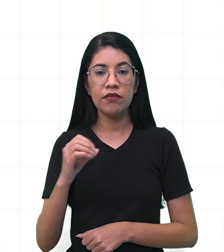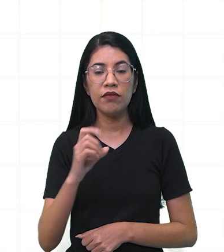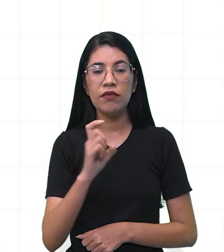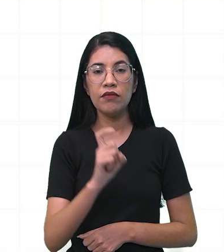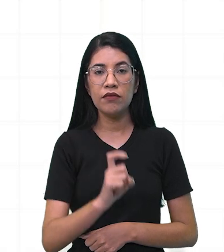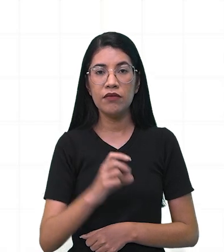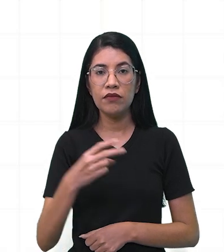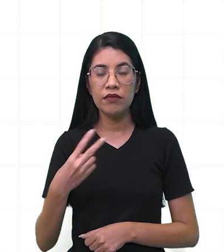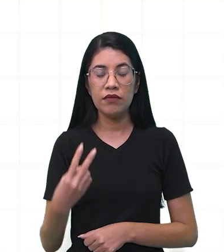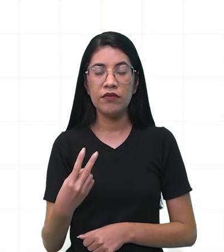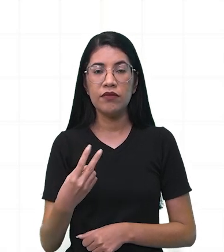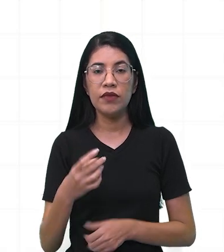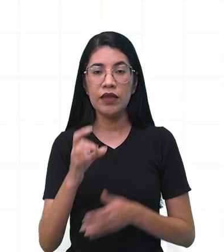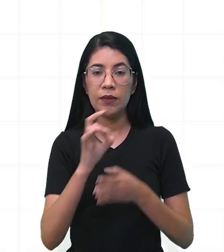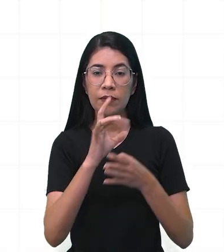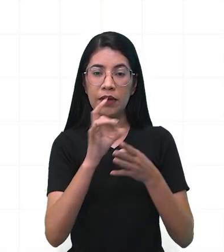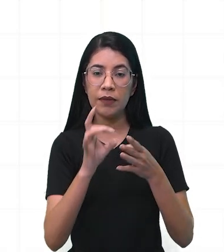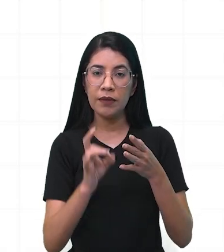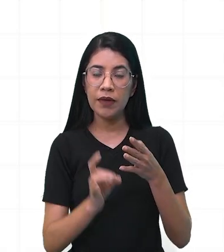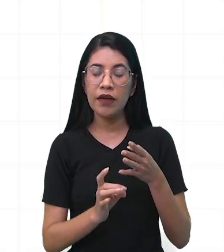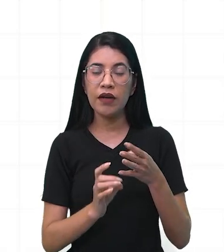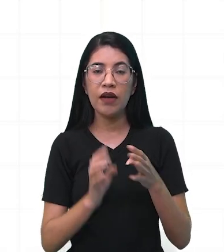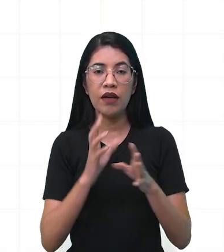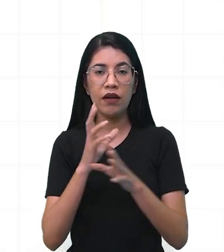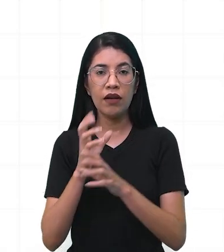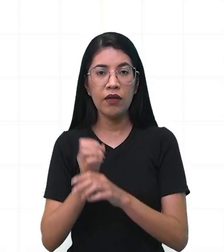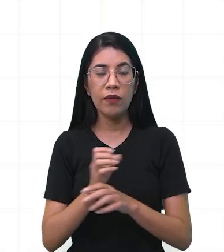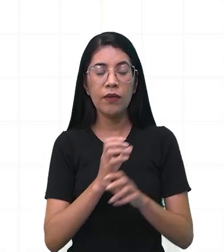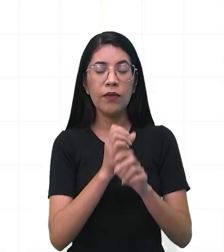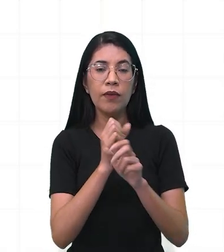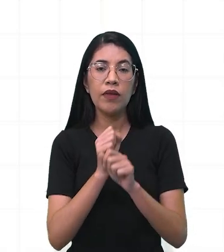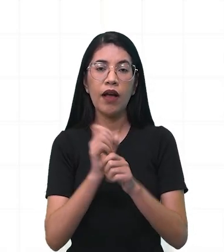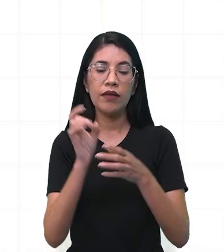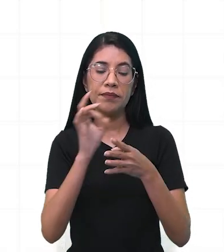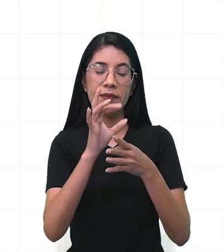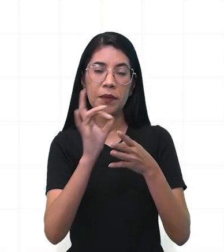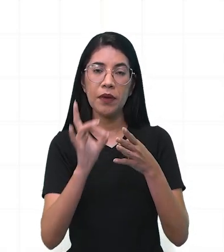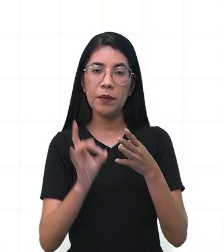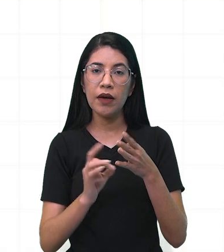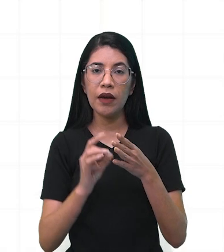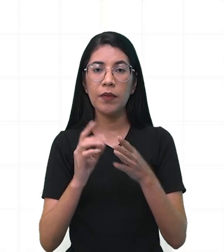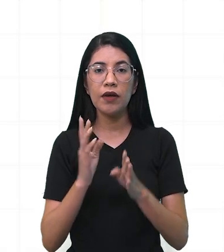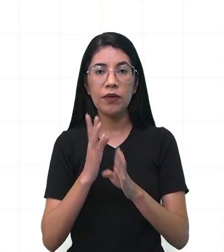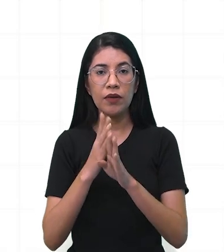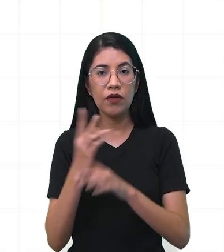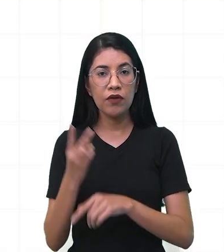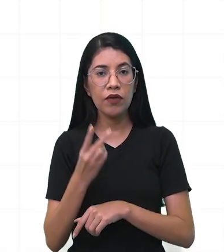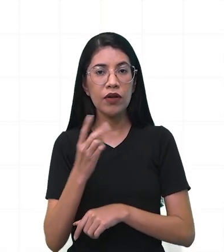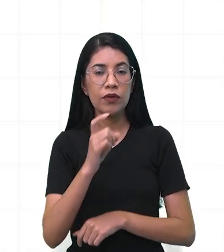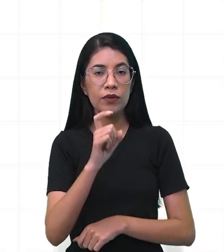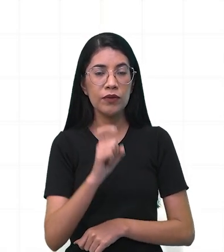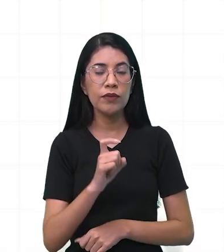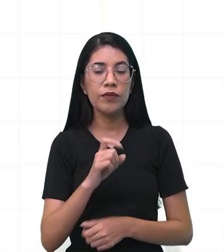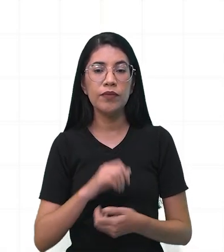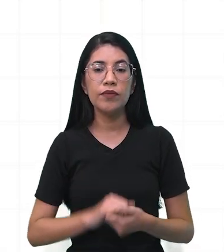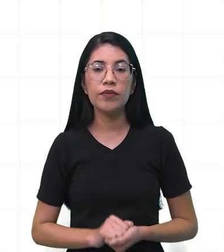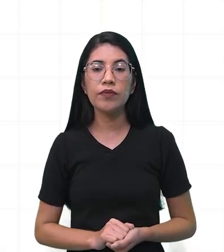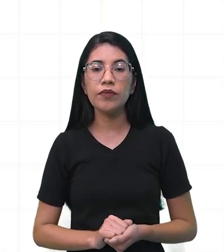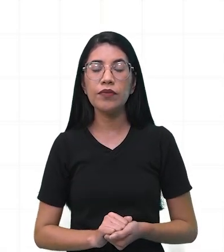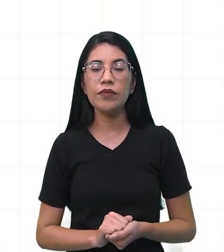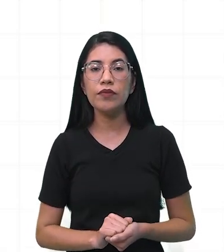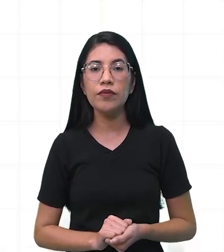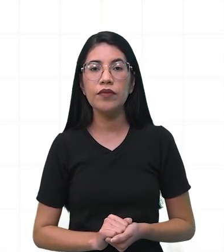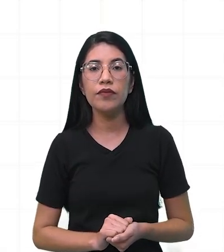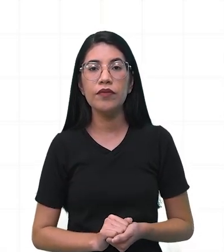é 2. Então, nós vamos calcular o resultado, que é o valor numérico, para cada valor desse, tá? Da letra A até a letra